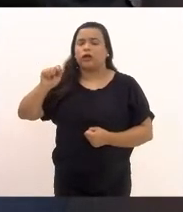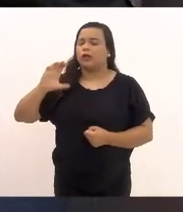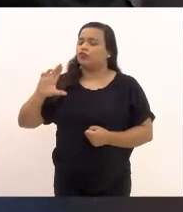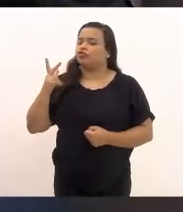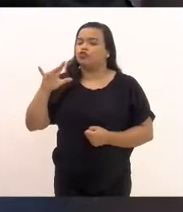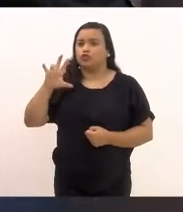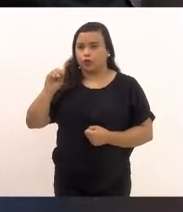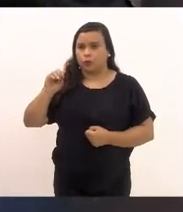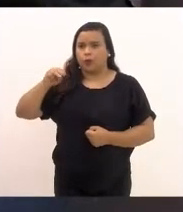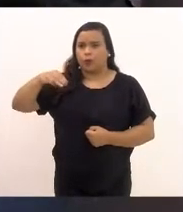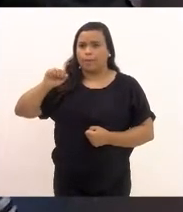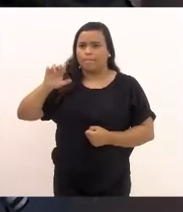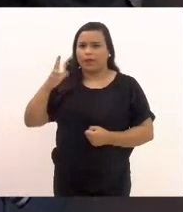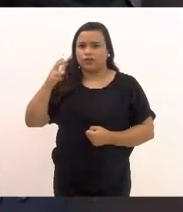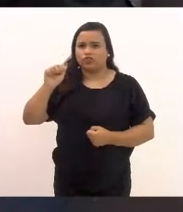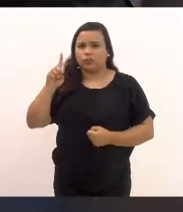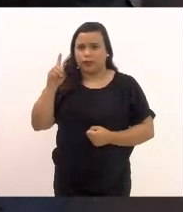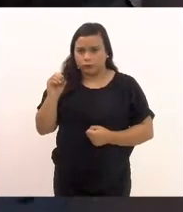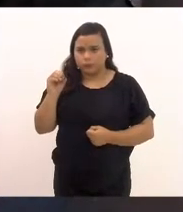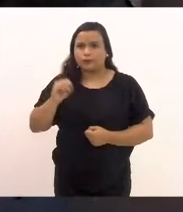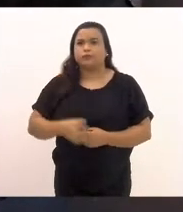Machado.